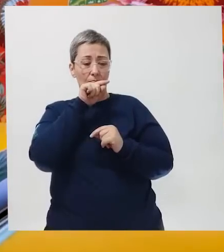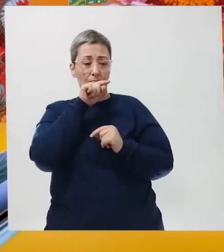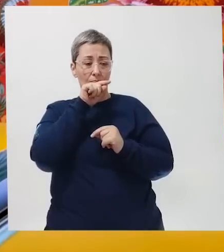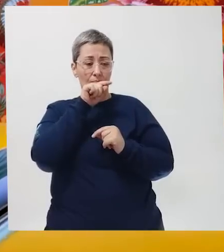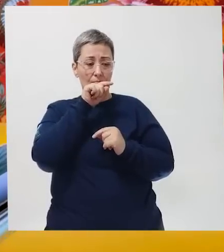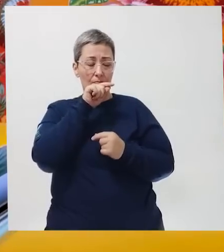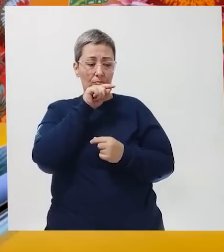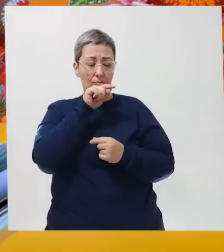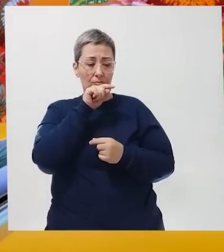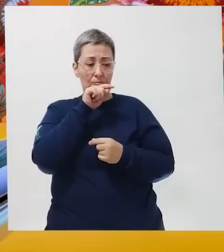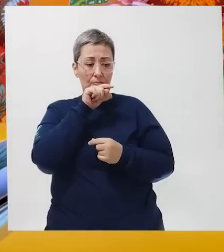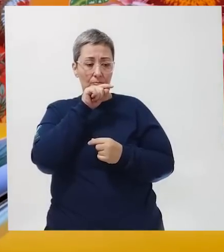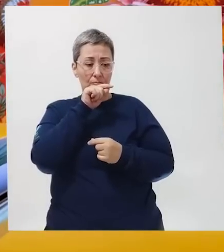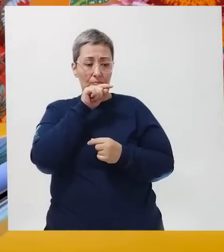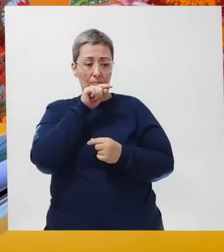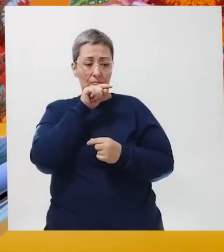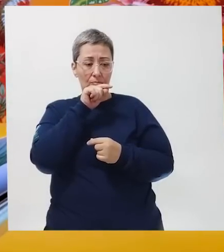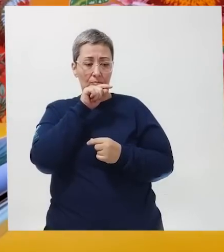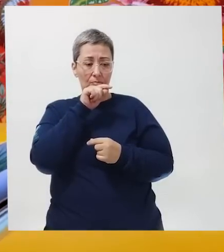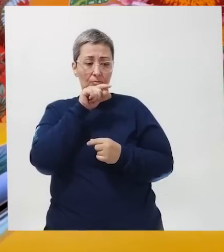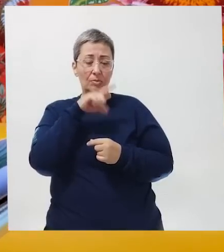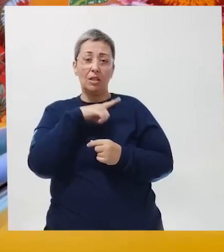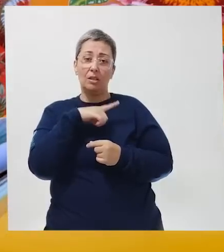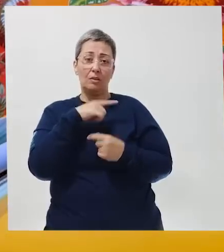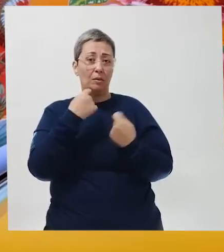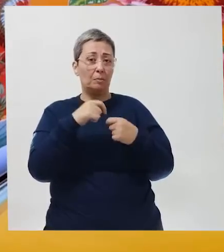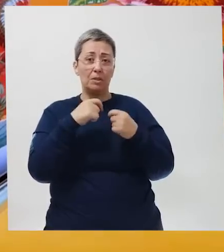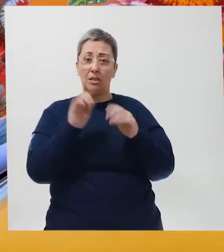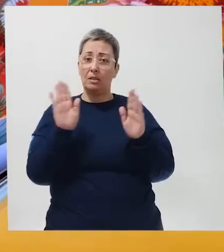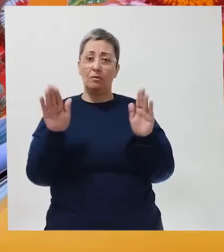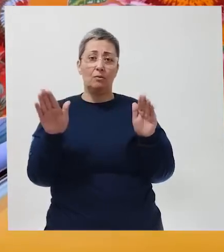eu soltei o passarinho.